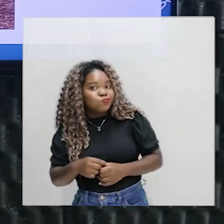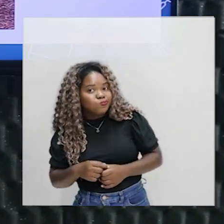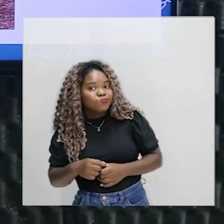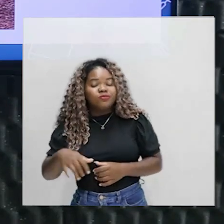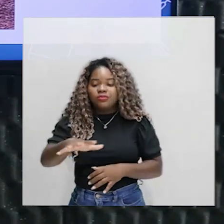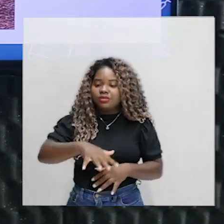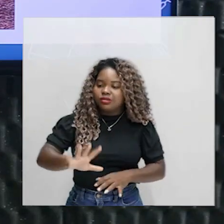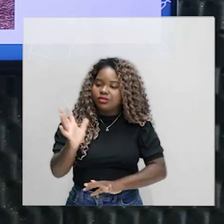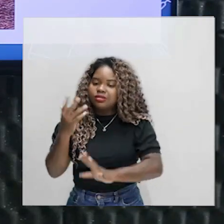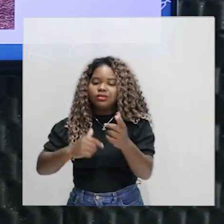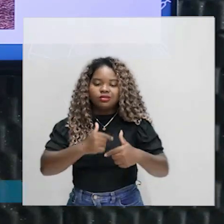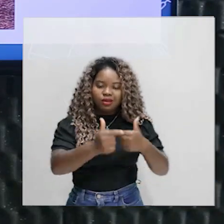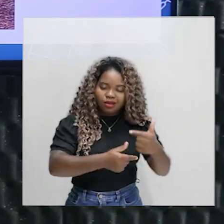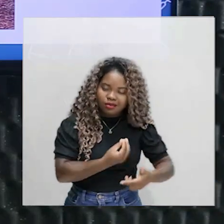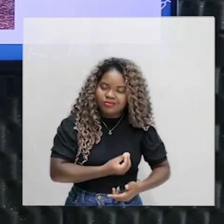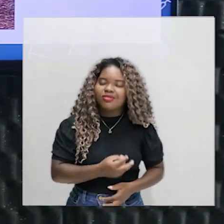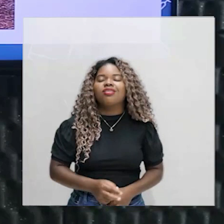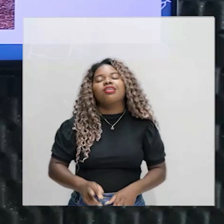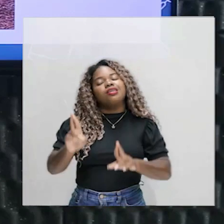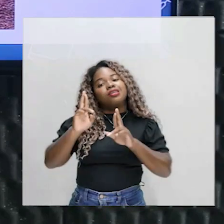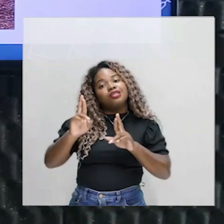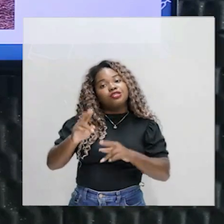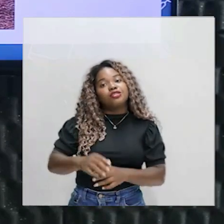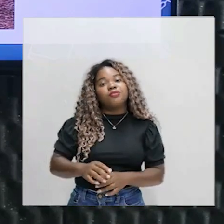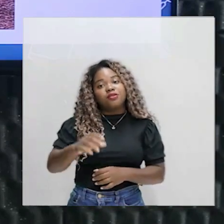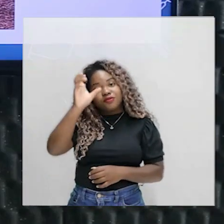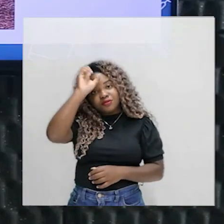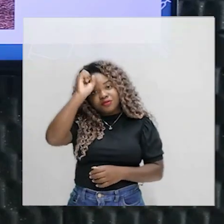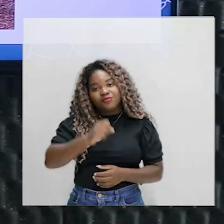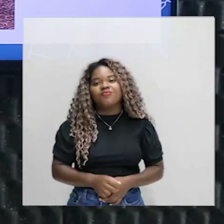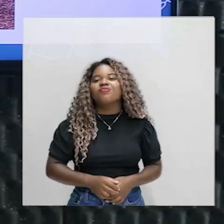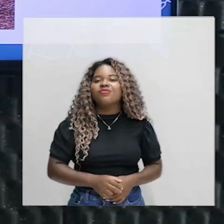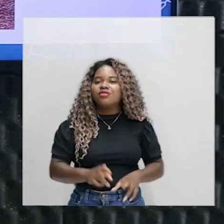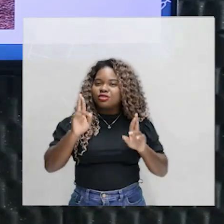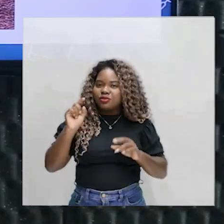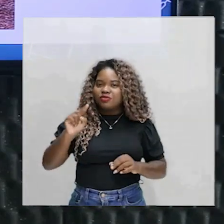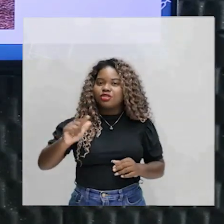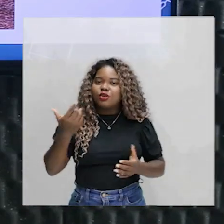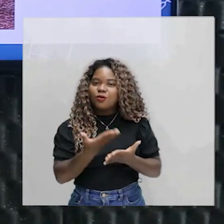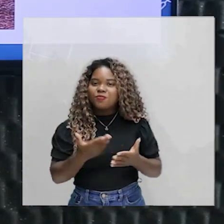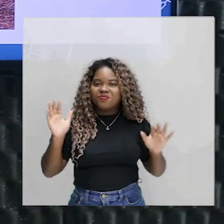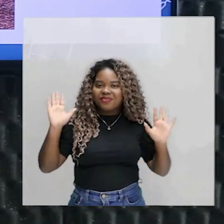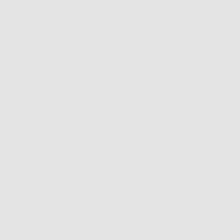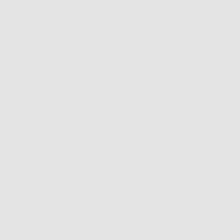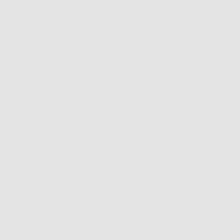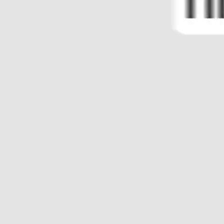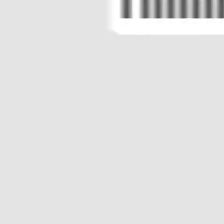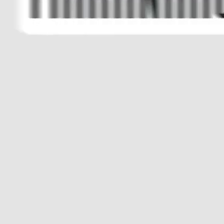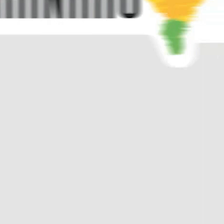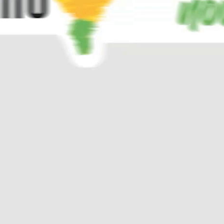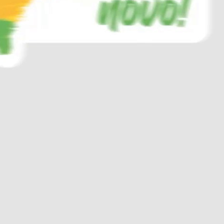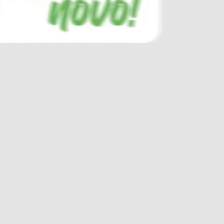sempre essa luta pela sobrevivência espero que vocês tenham entendido eu aguardo vocês na próxima aula pessoal tchau tchau